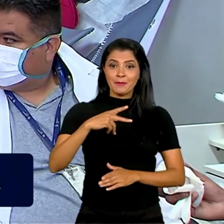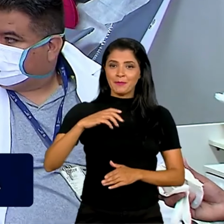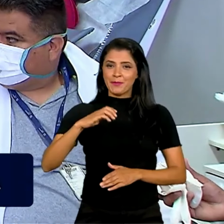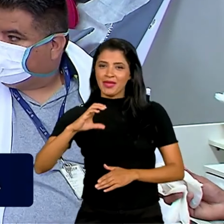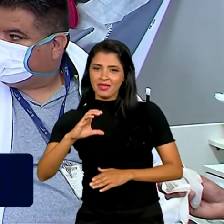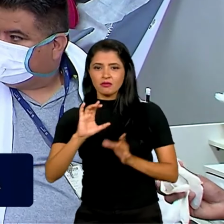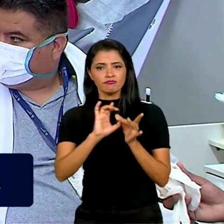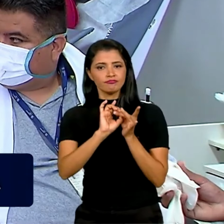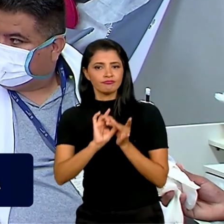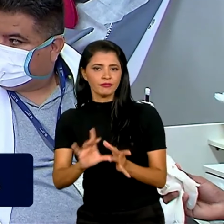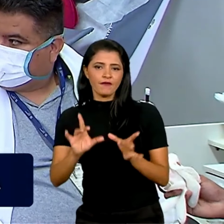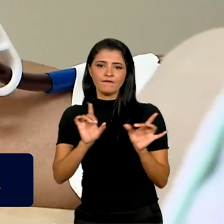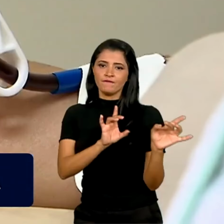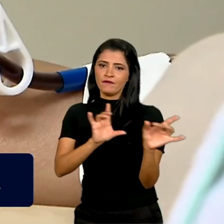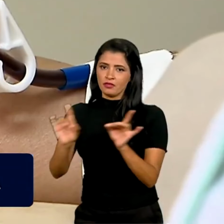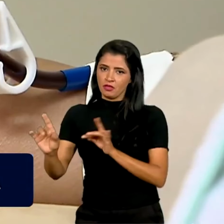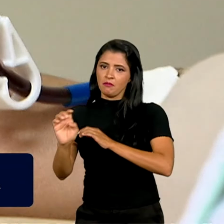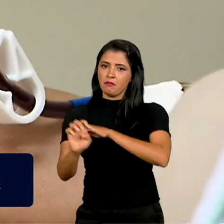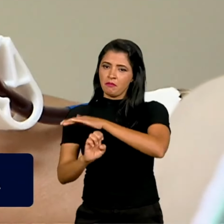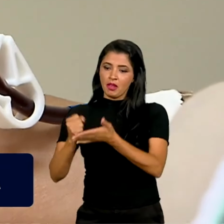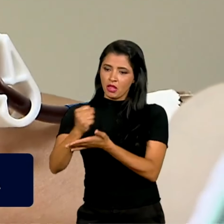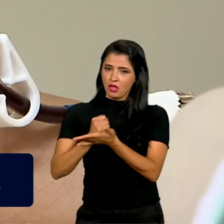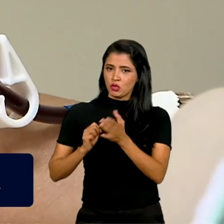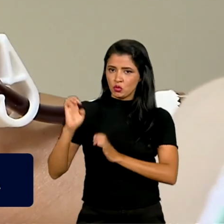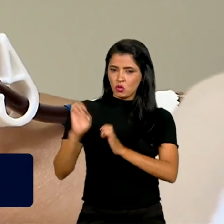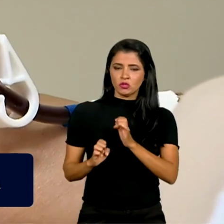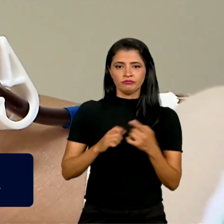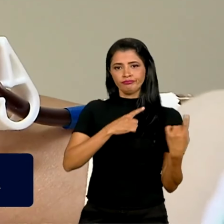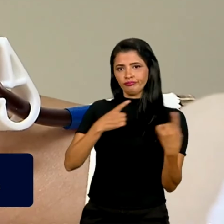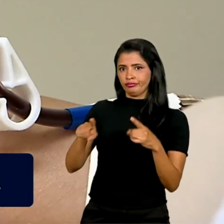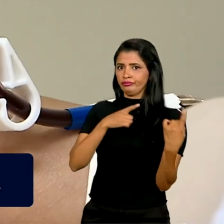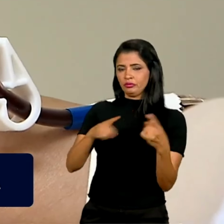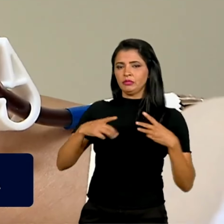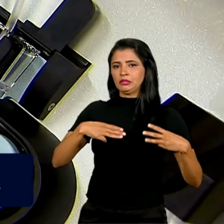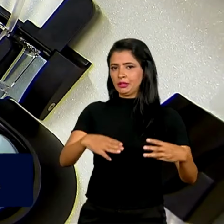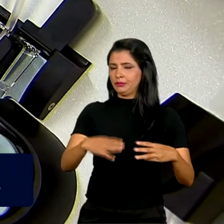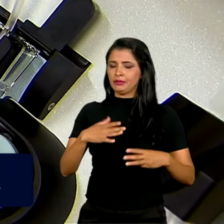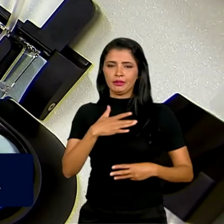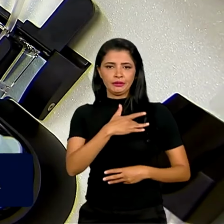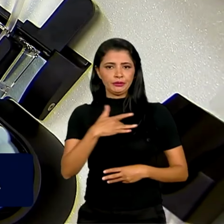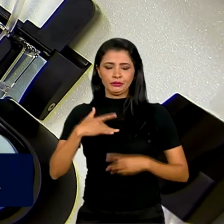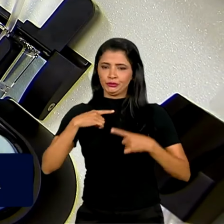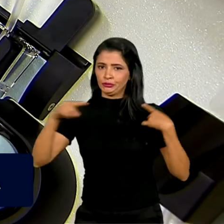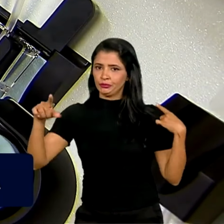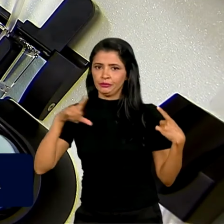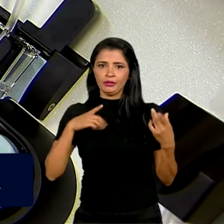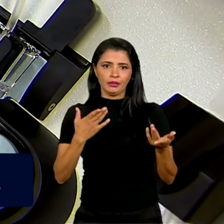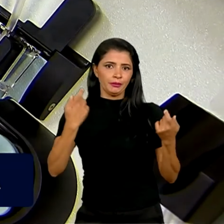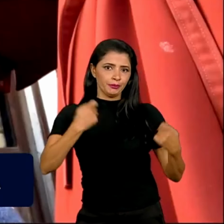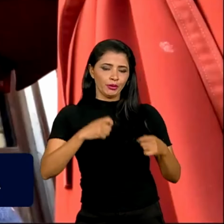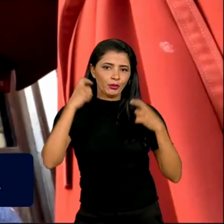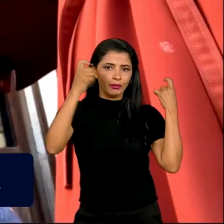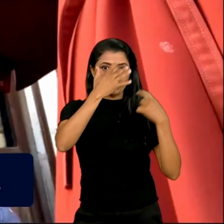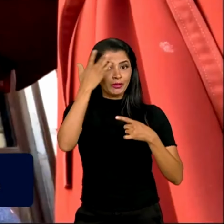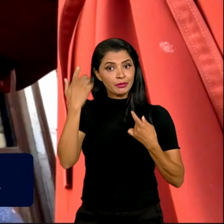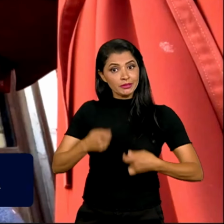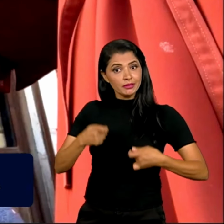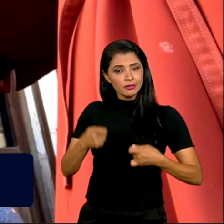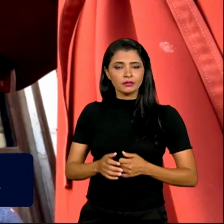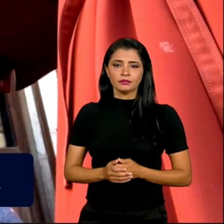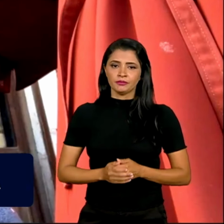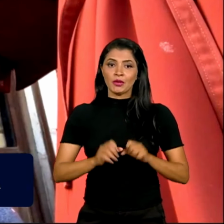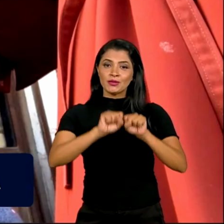pela indústria farmacêutica, é criticada pelo Ministério da Saúde e preocupa quem precisa de derivados de sangue. O Sistema